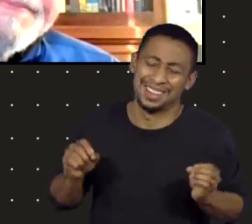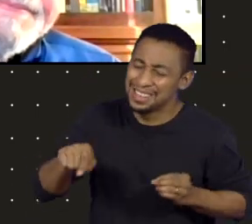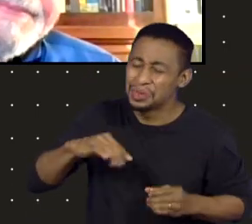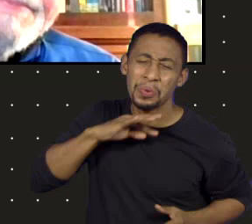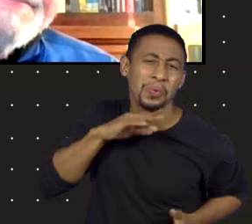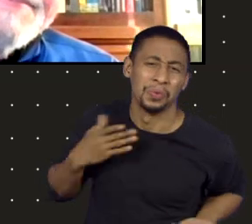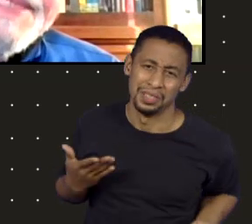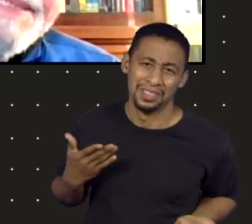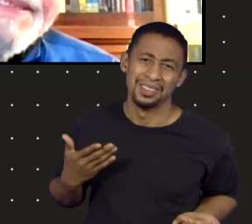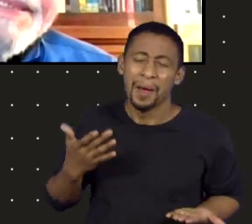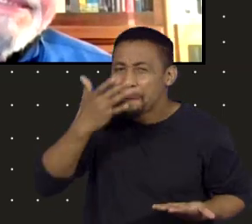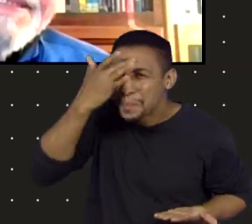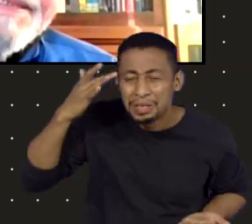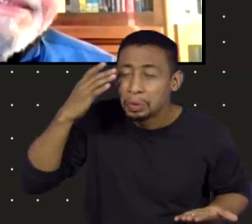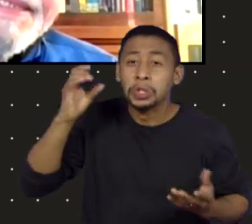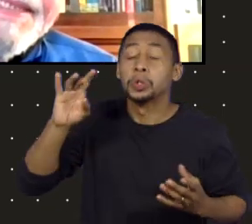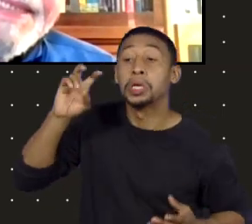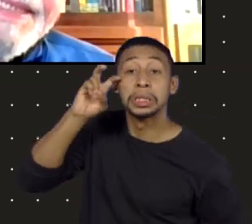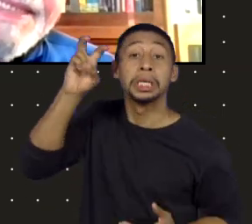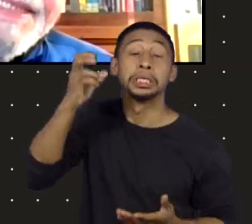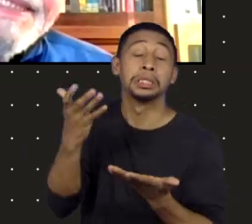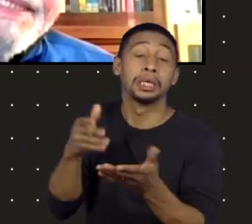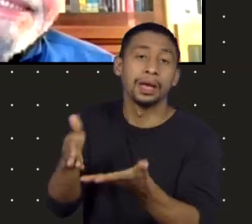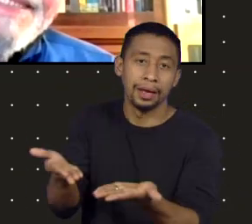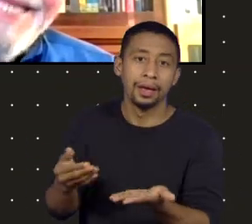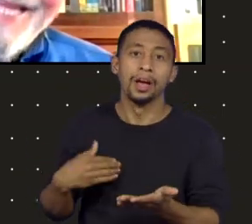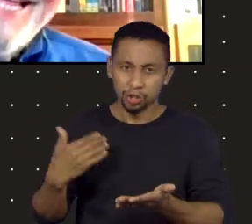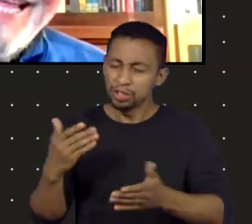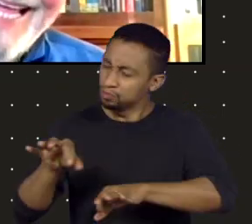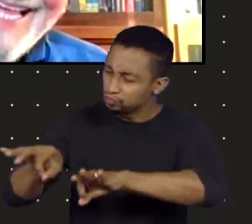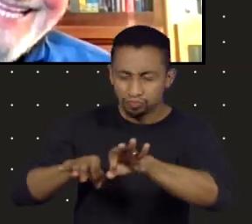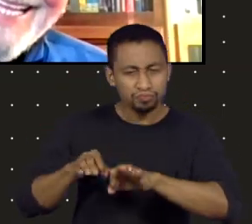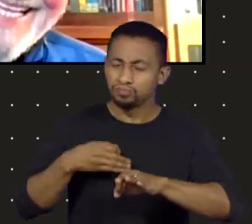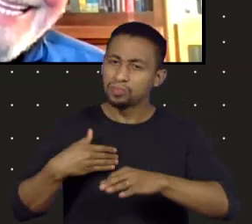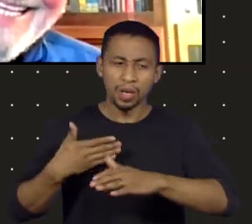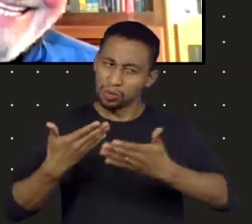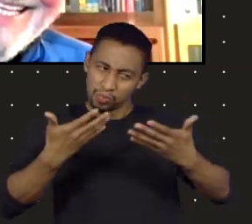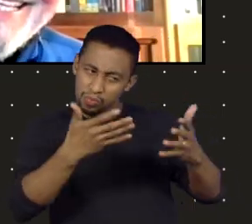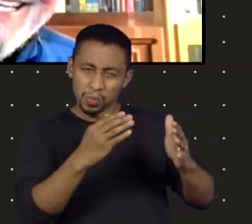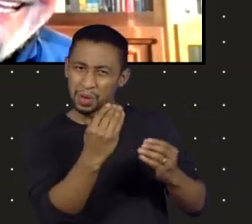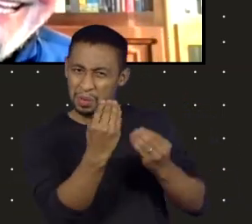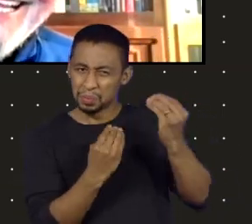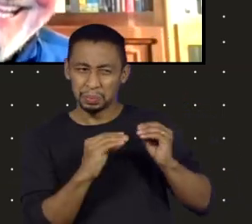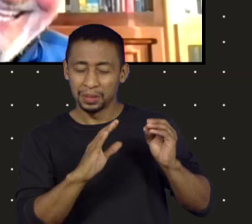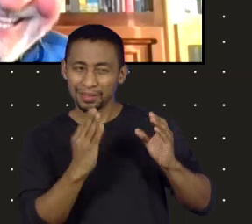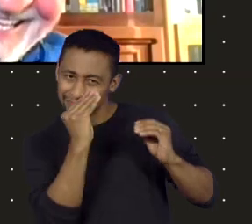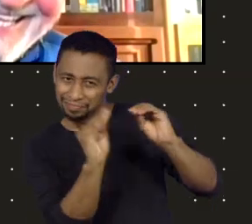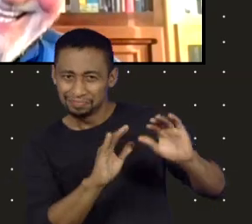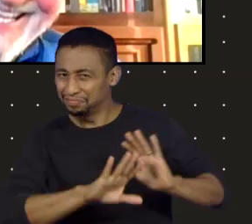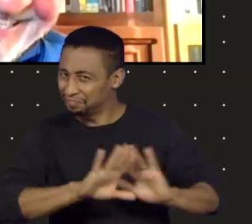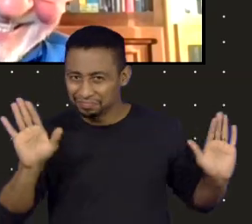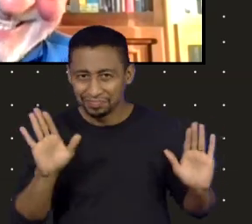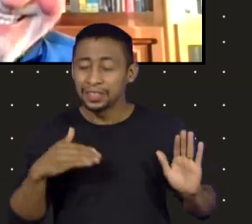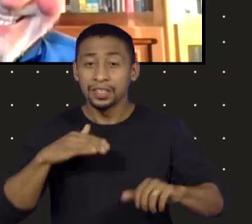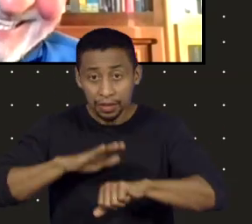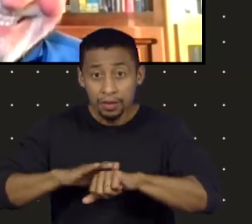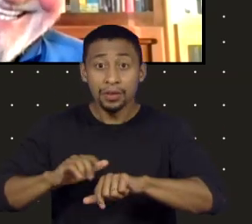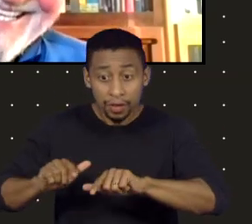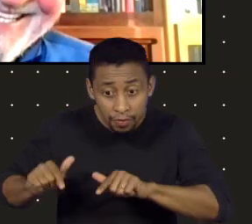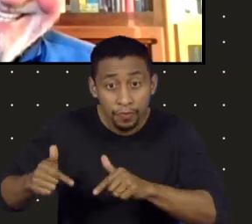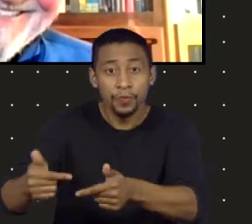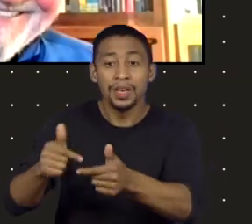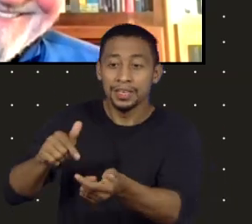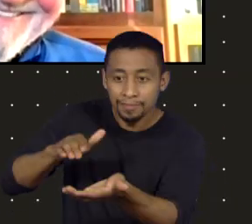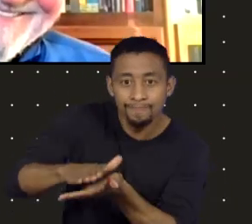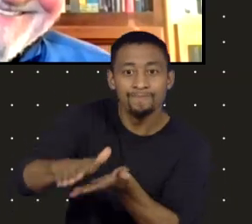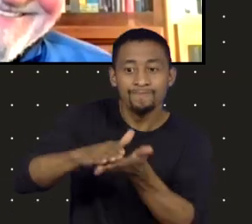nos apelidou de gênio número 1 e gênio número 2. Mas nós conseguimos fazer pressão e lançar o fascículo do Cartola e Nelson